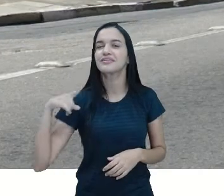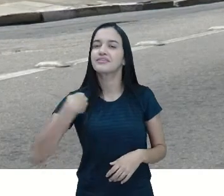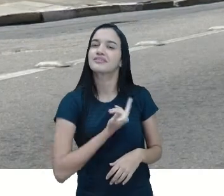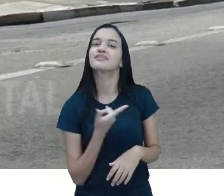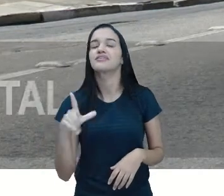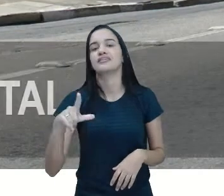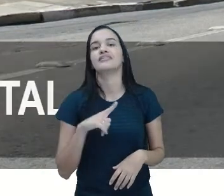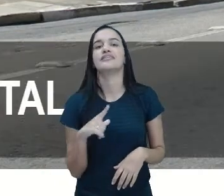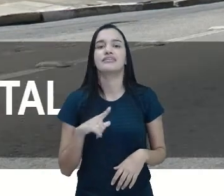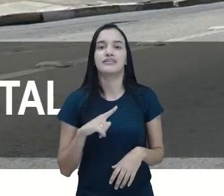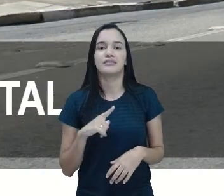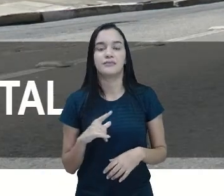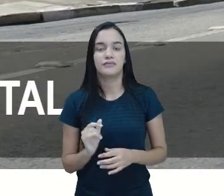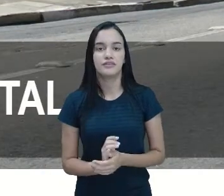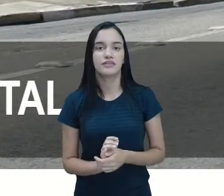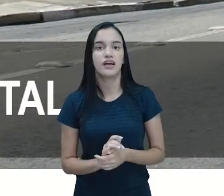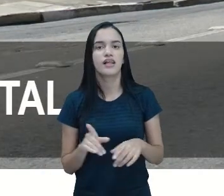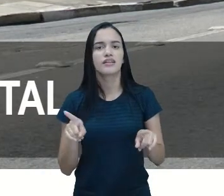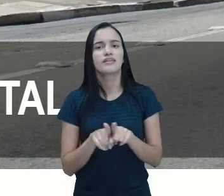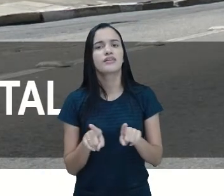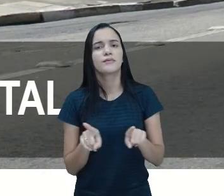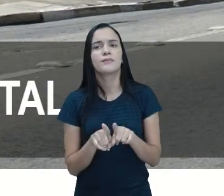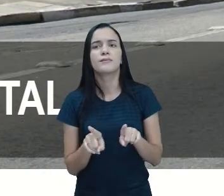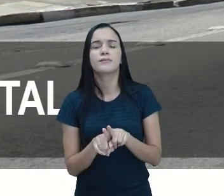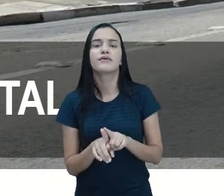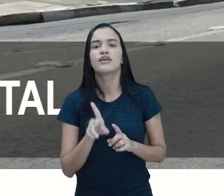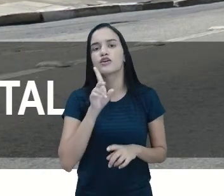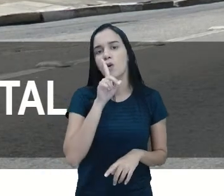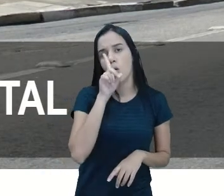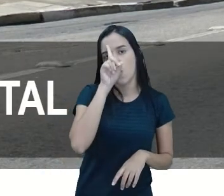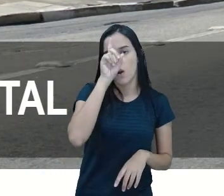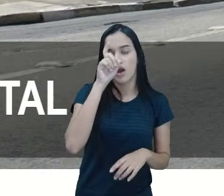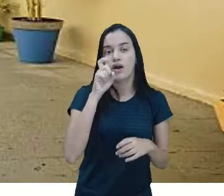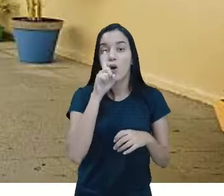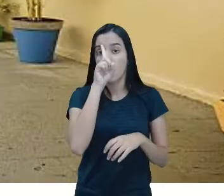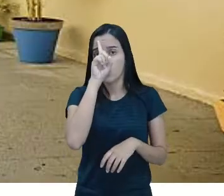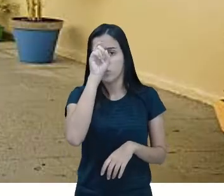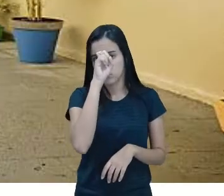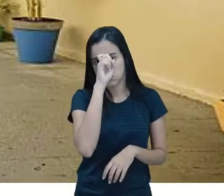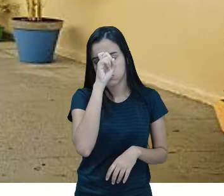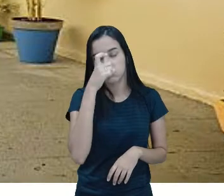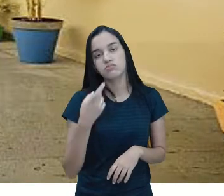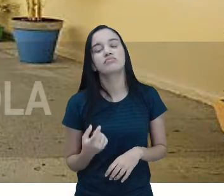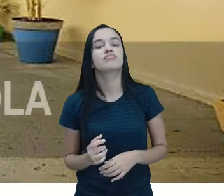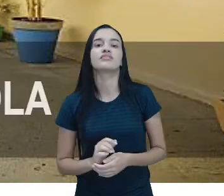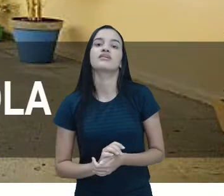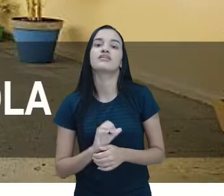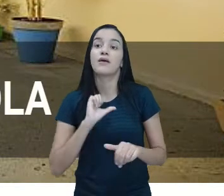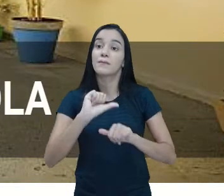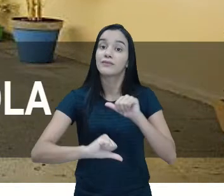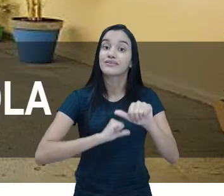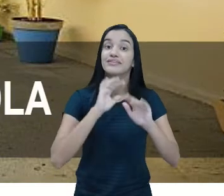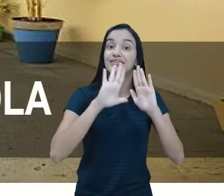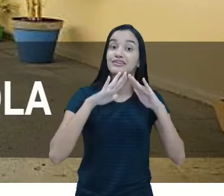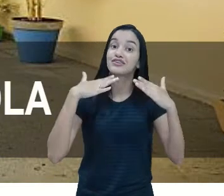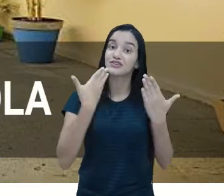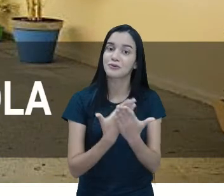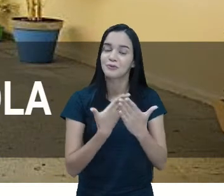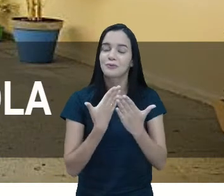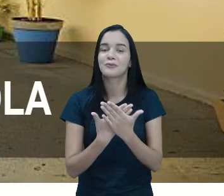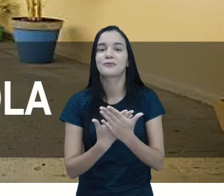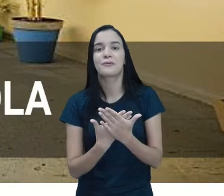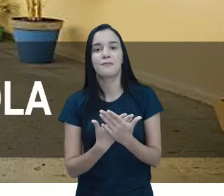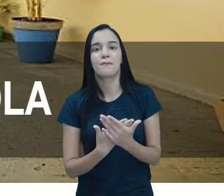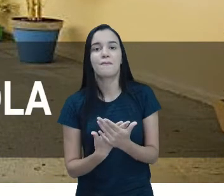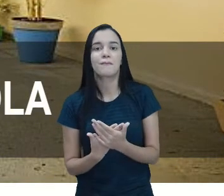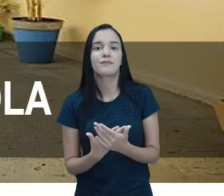No Brasil. Nós também temos hospitais. Vejam bem, são modificações, escolas, são modificações